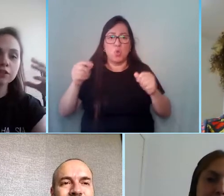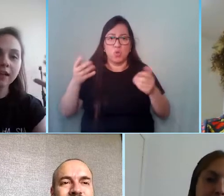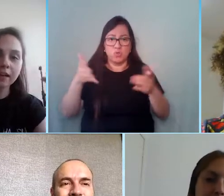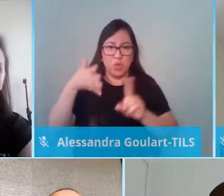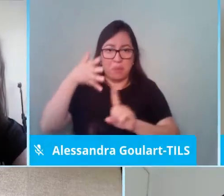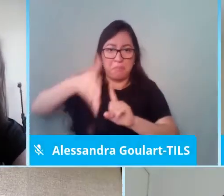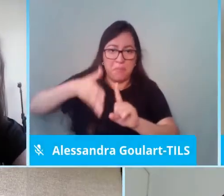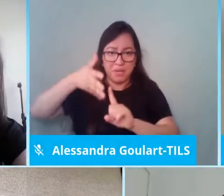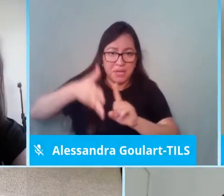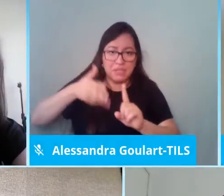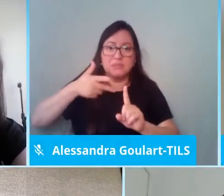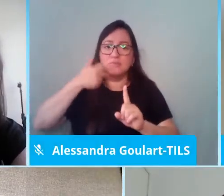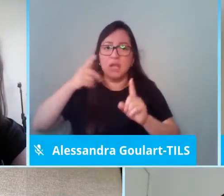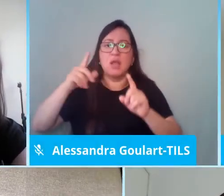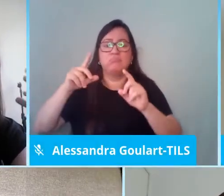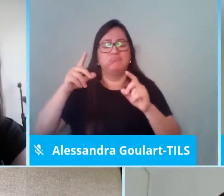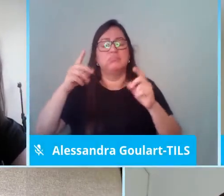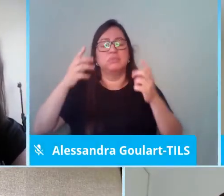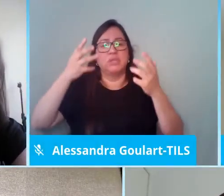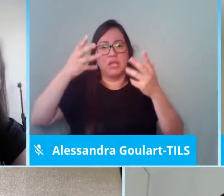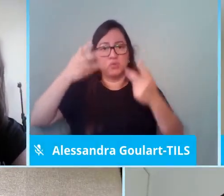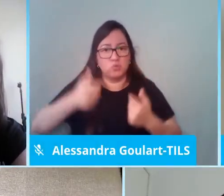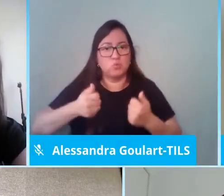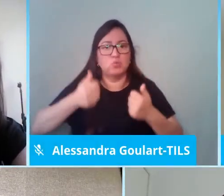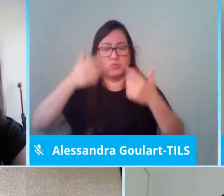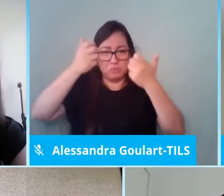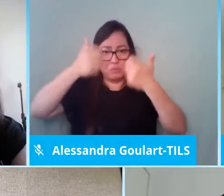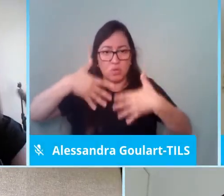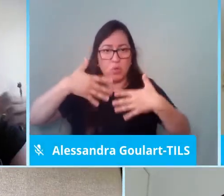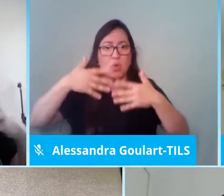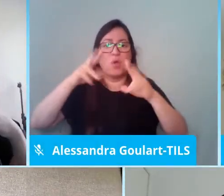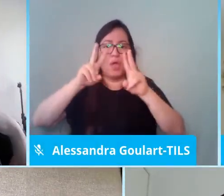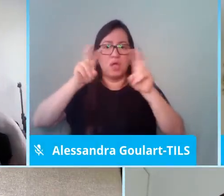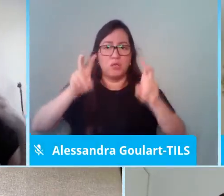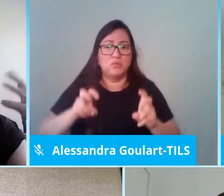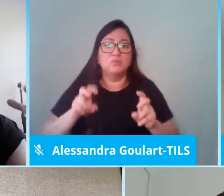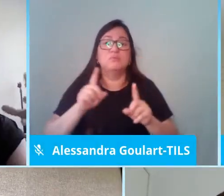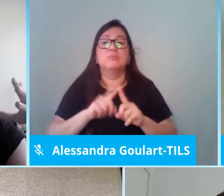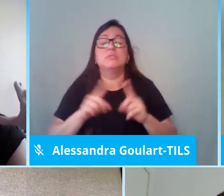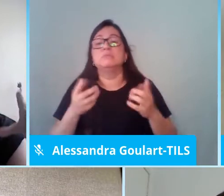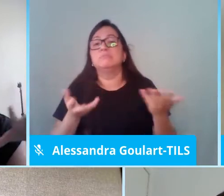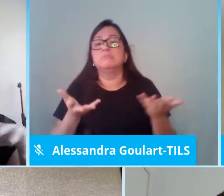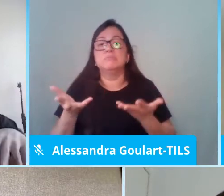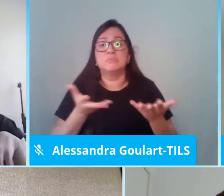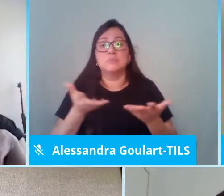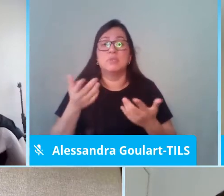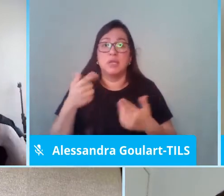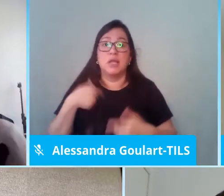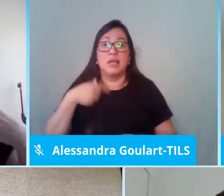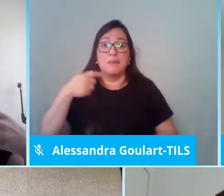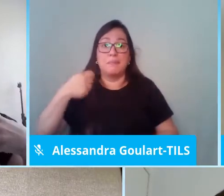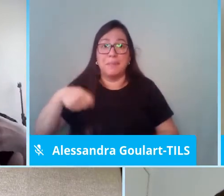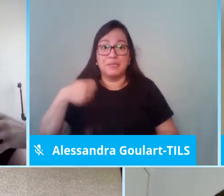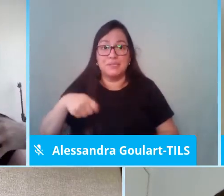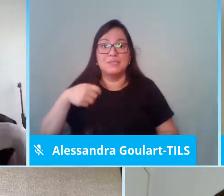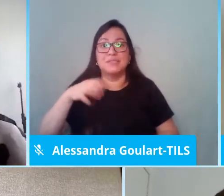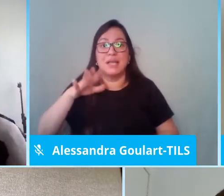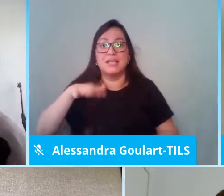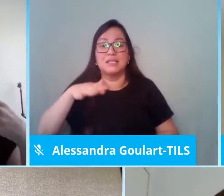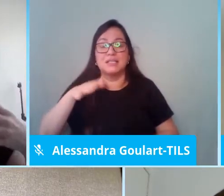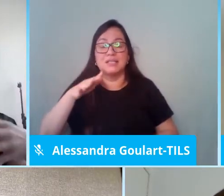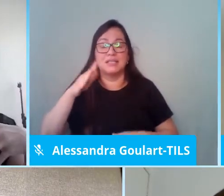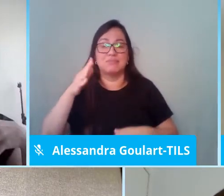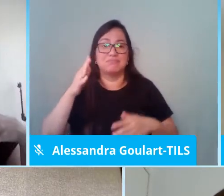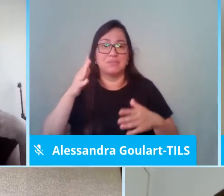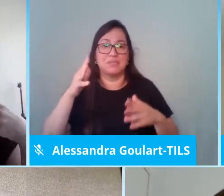que a gente tem a dimensão que o Paulo apresentou aqui, a gente tem que tocar em assuntos muito emblemáticos, que é